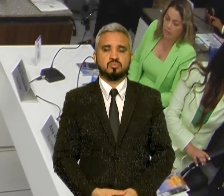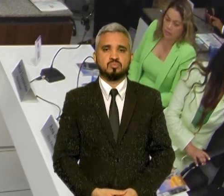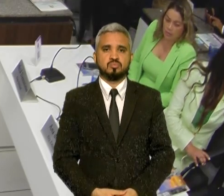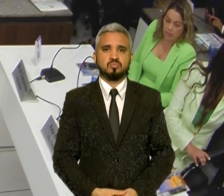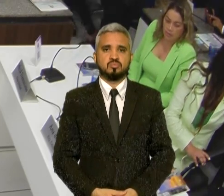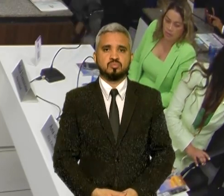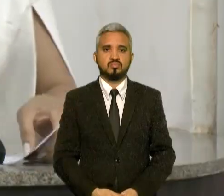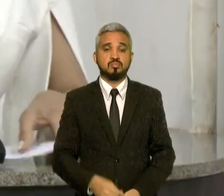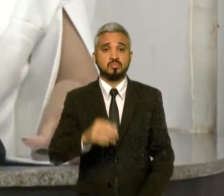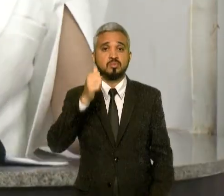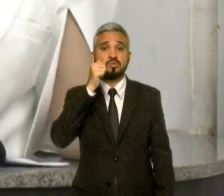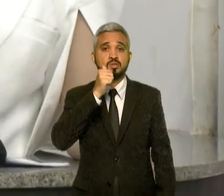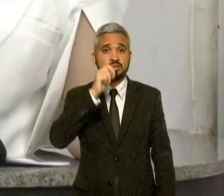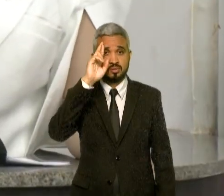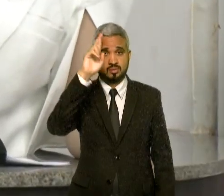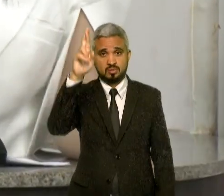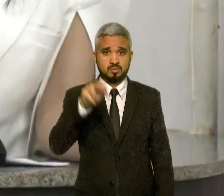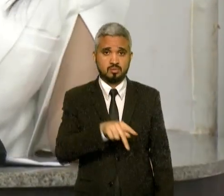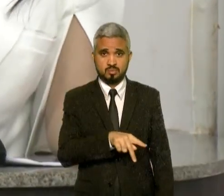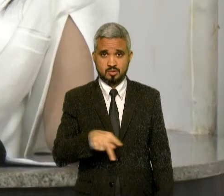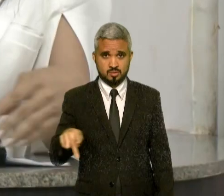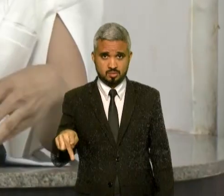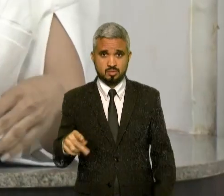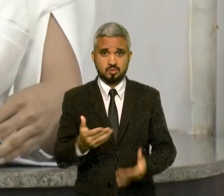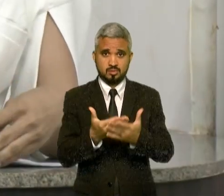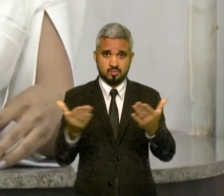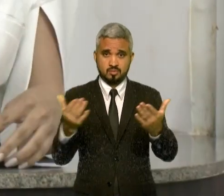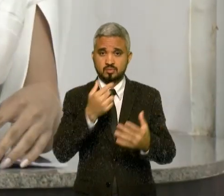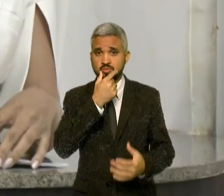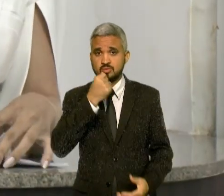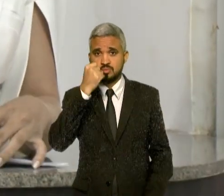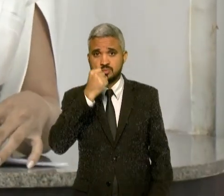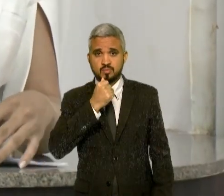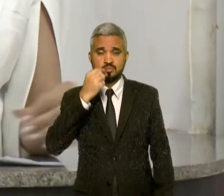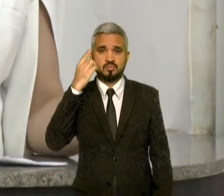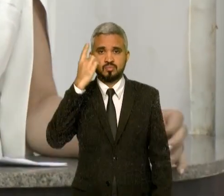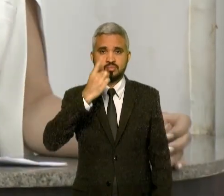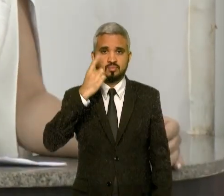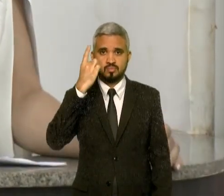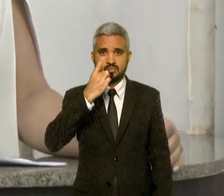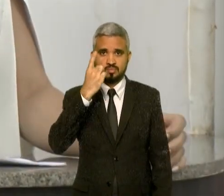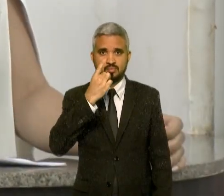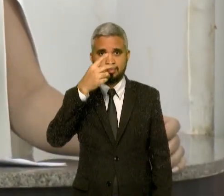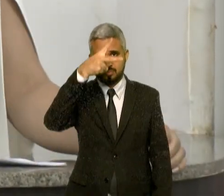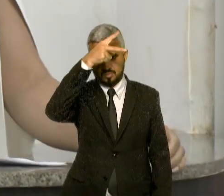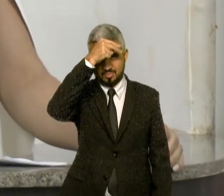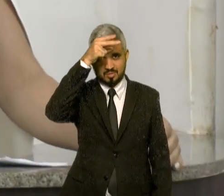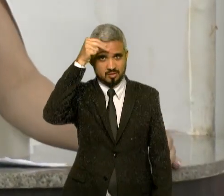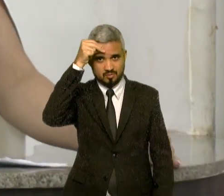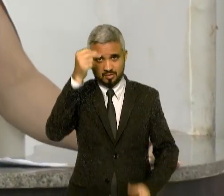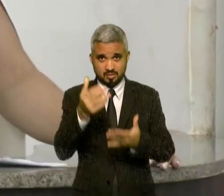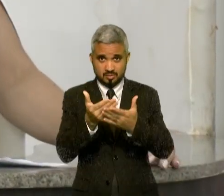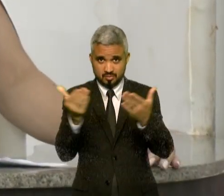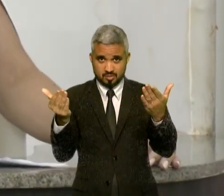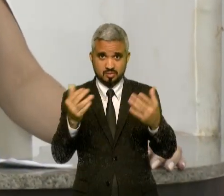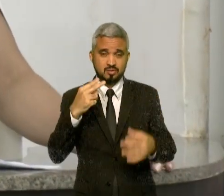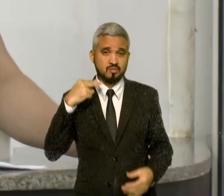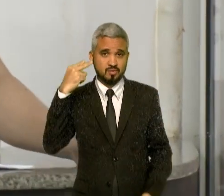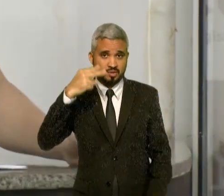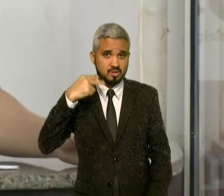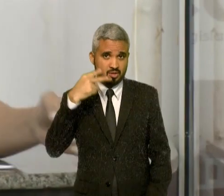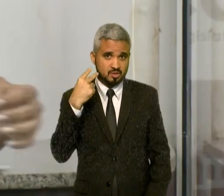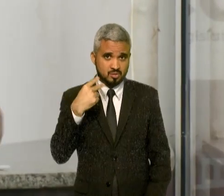Senhora presidente, senhores deputados, deputadas, prefeitos,